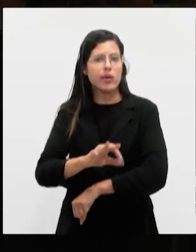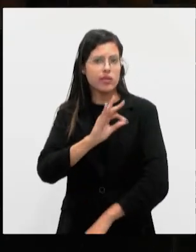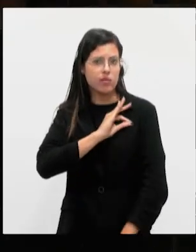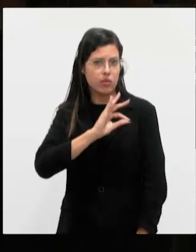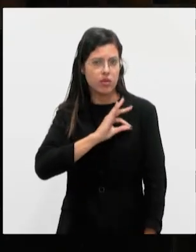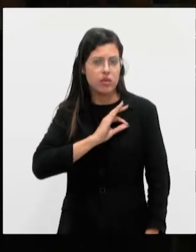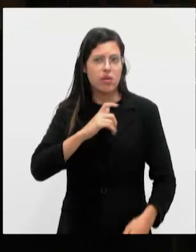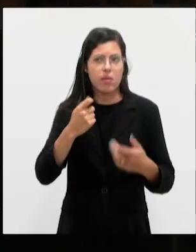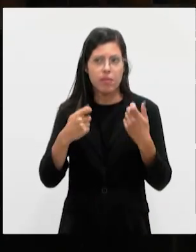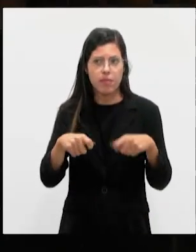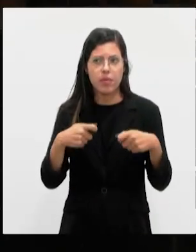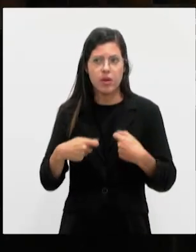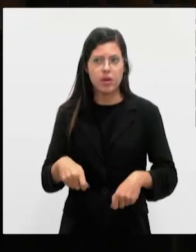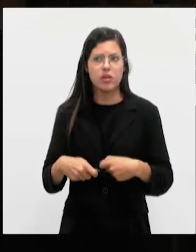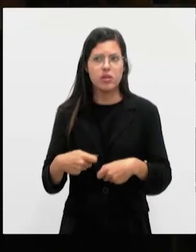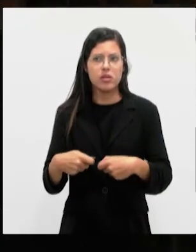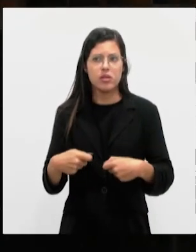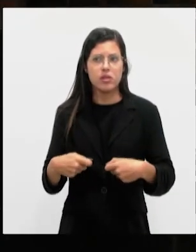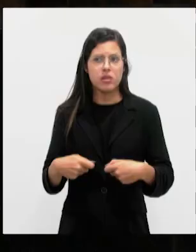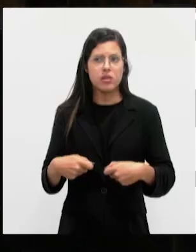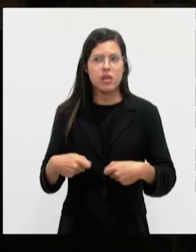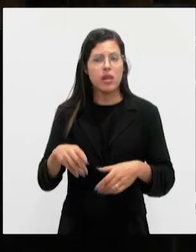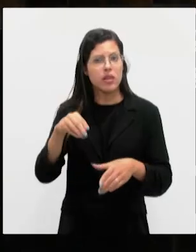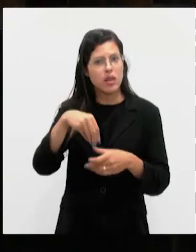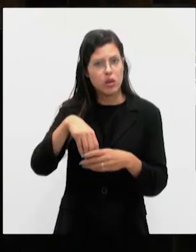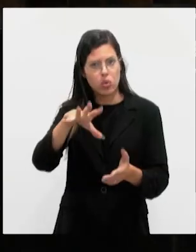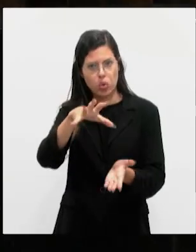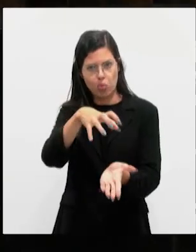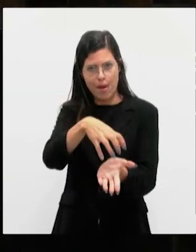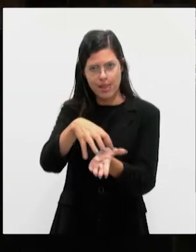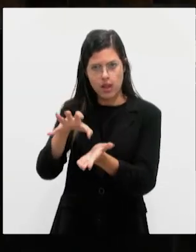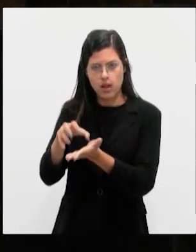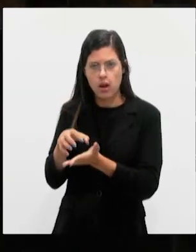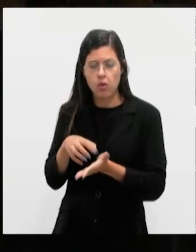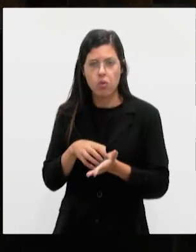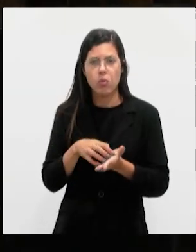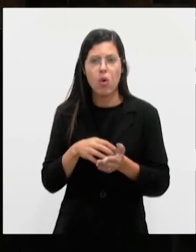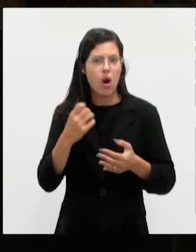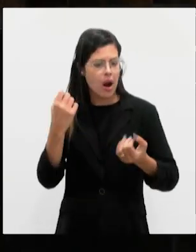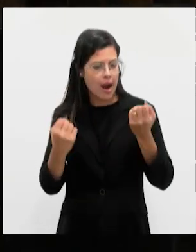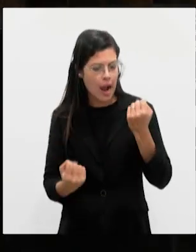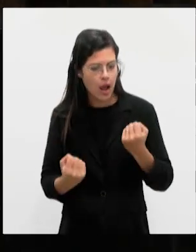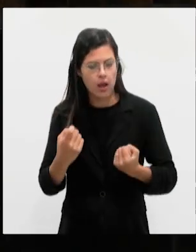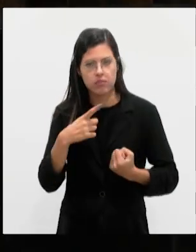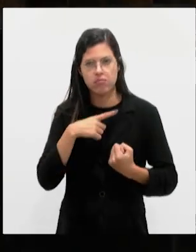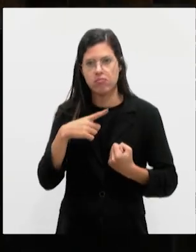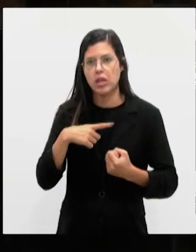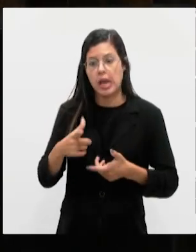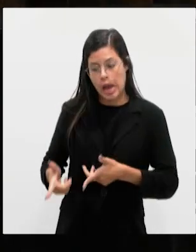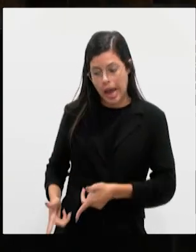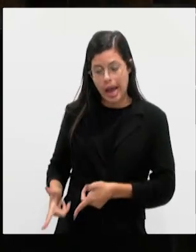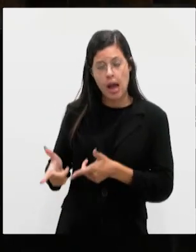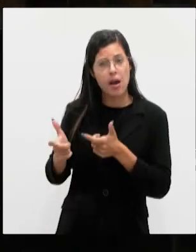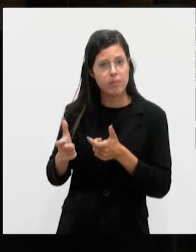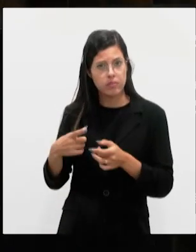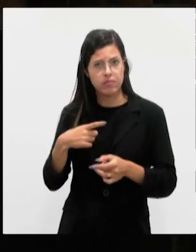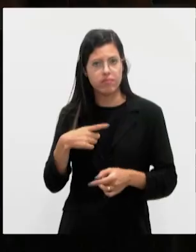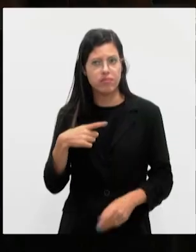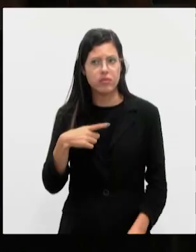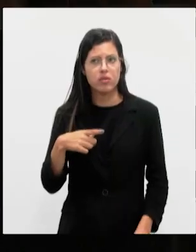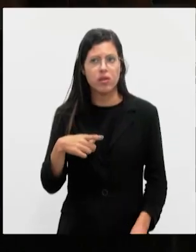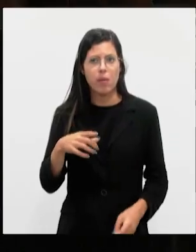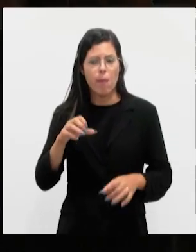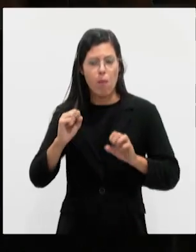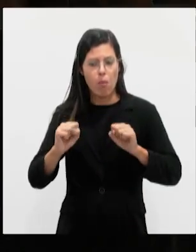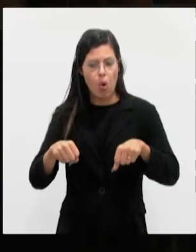estar dentro dos nossos batalhões, com veículos, com armamento, com